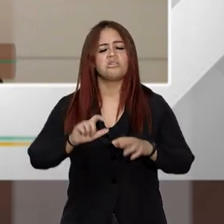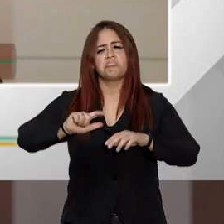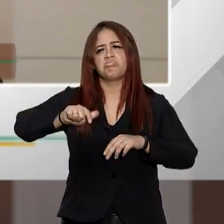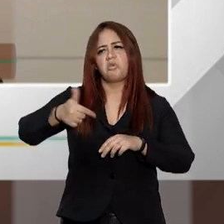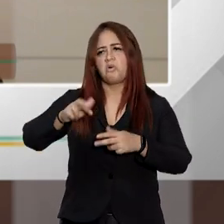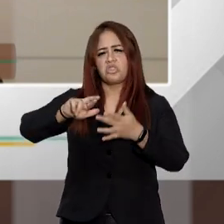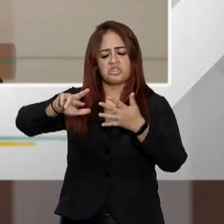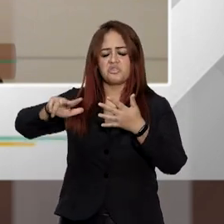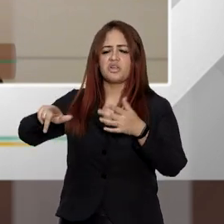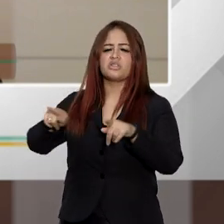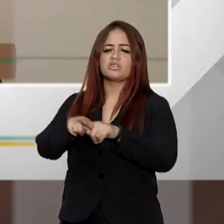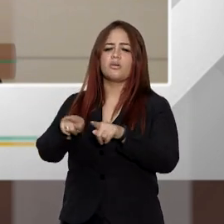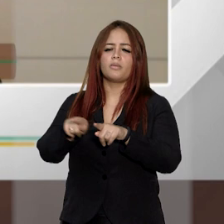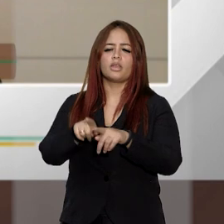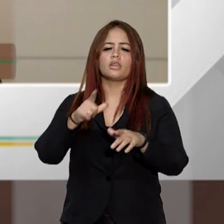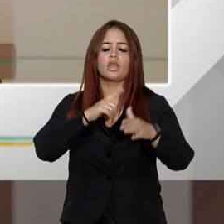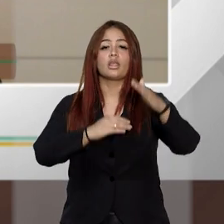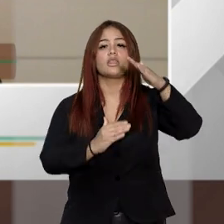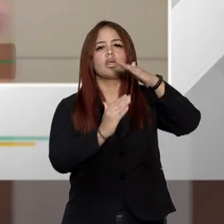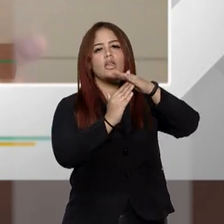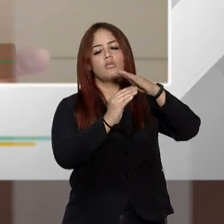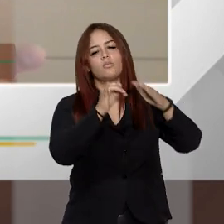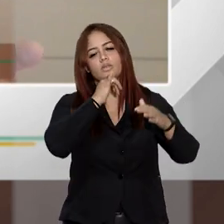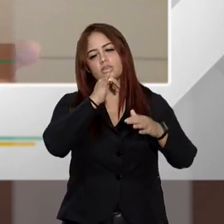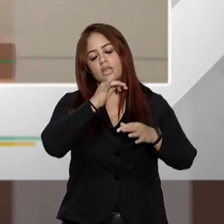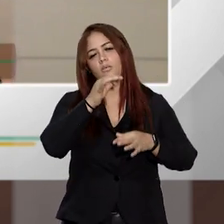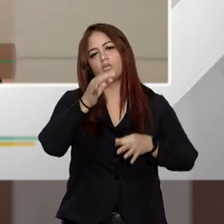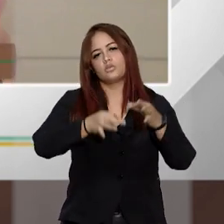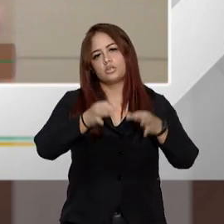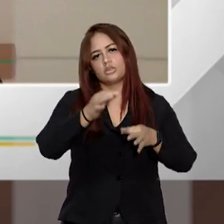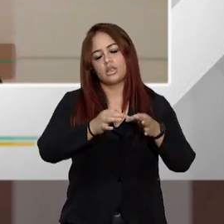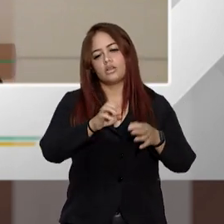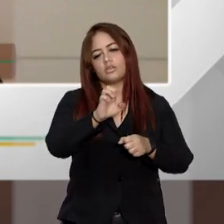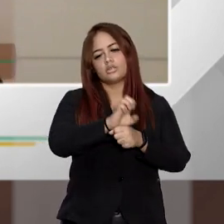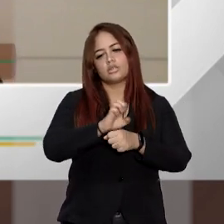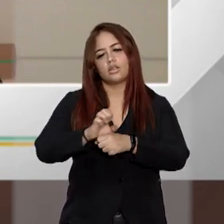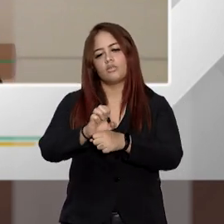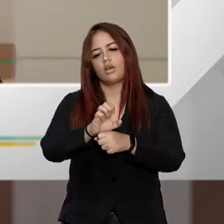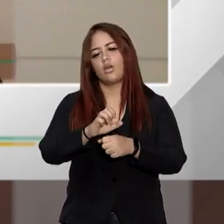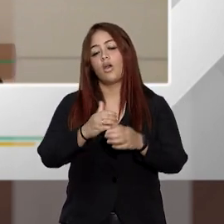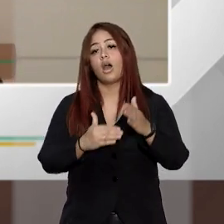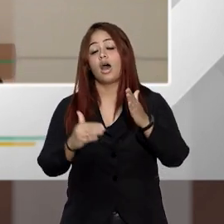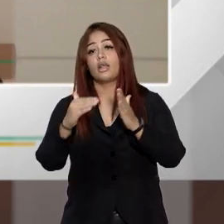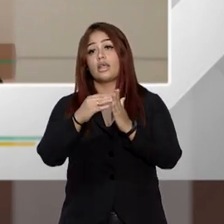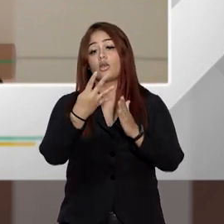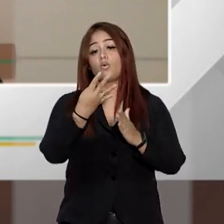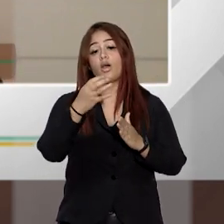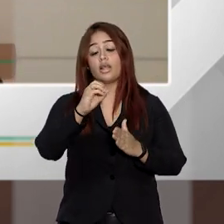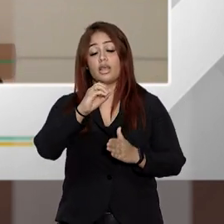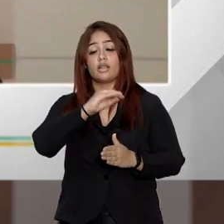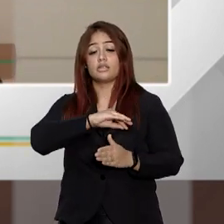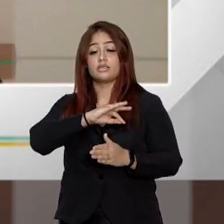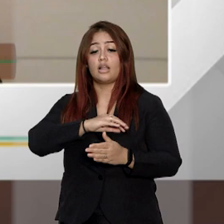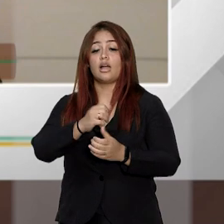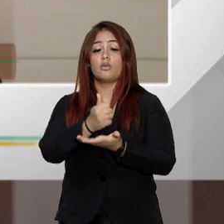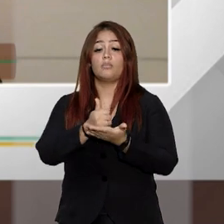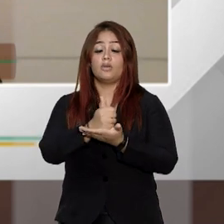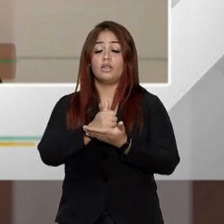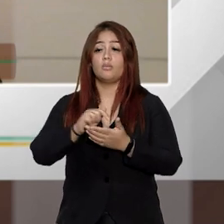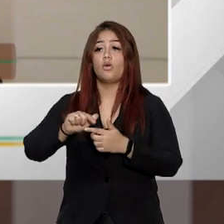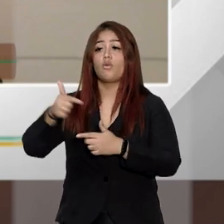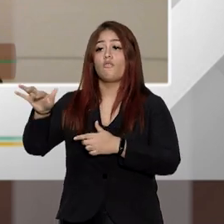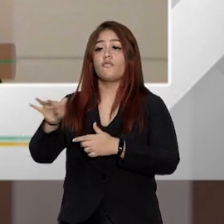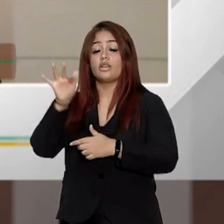outras distinções, temos o teto, o juizado estadual demandas de até 40 salários mínimos, um juizado